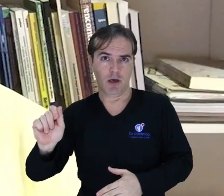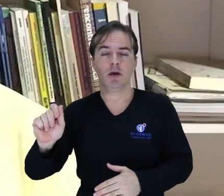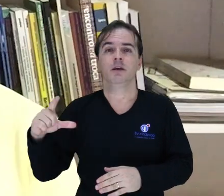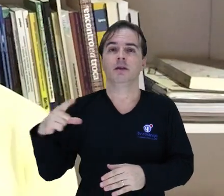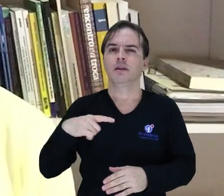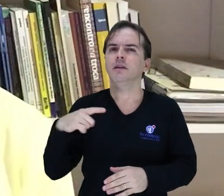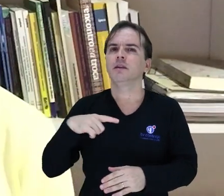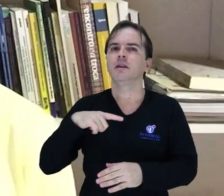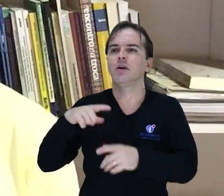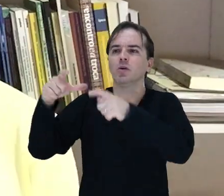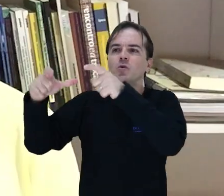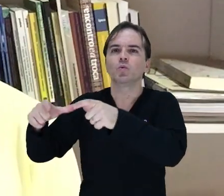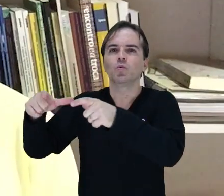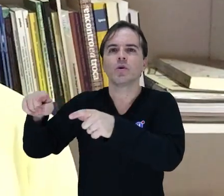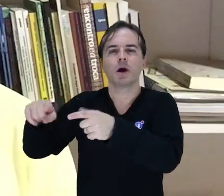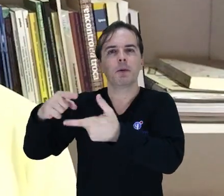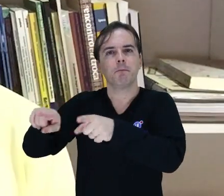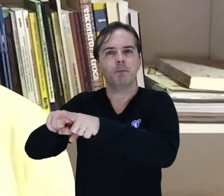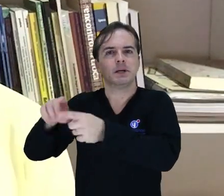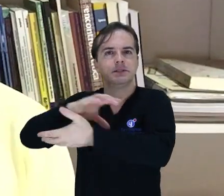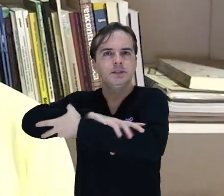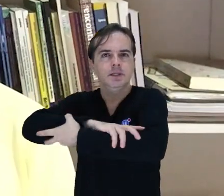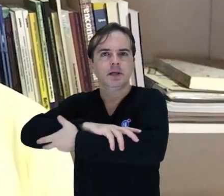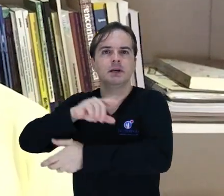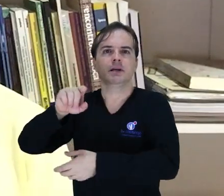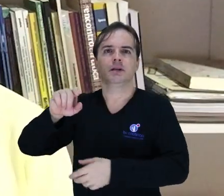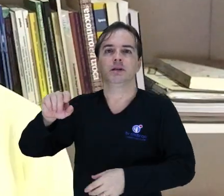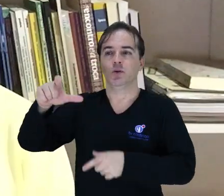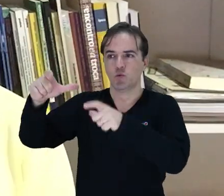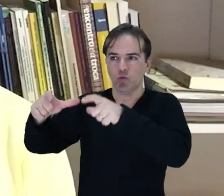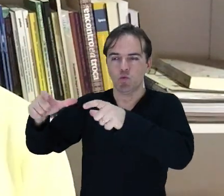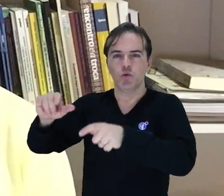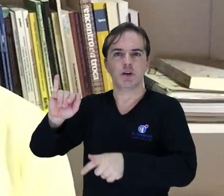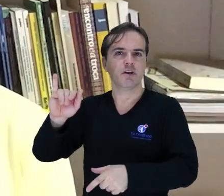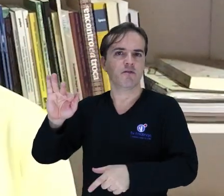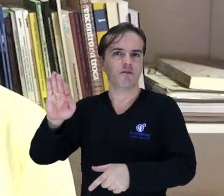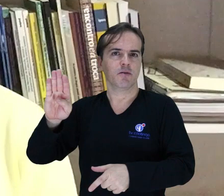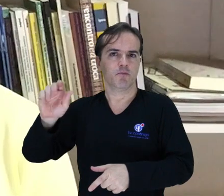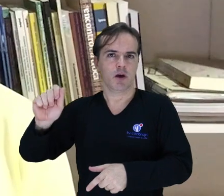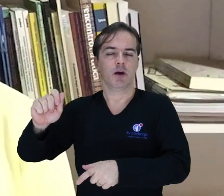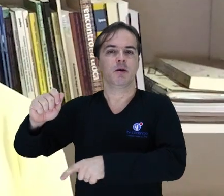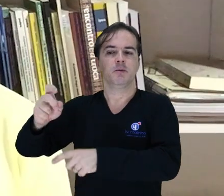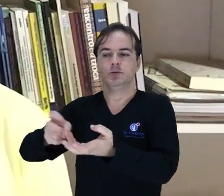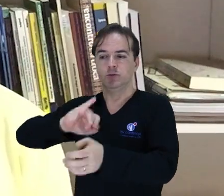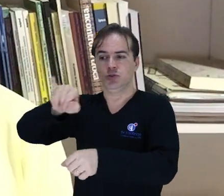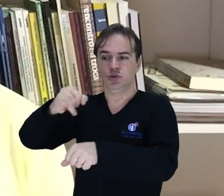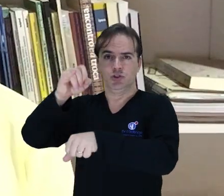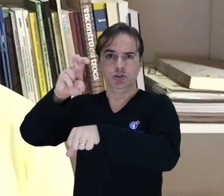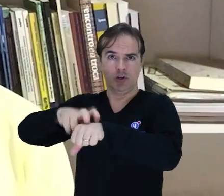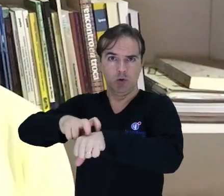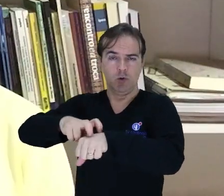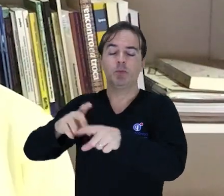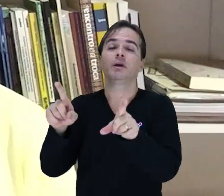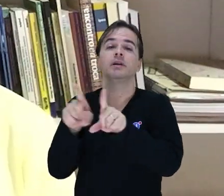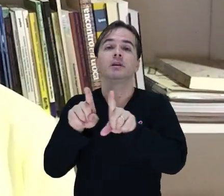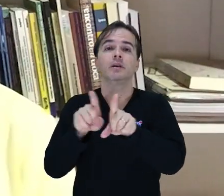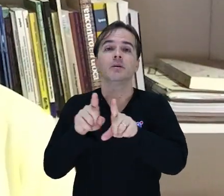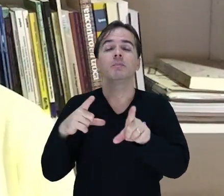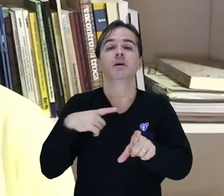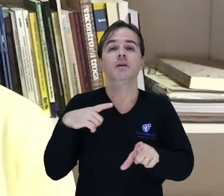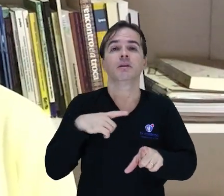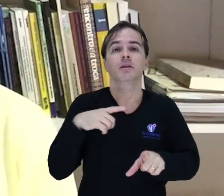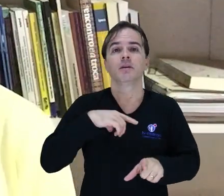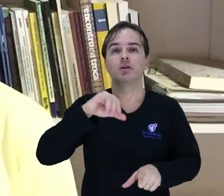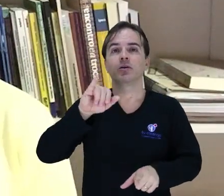localizado principalmente com a parceria com o IFBA de Jacobina, e também o Instituto Federal